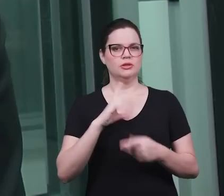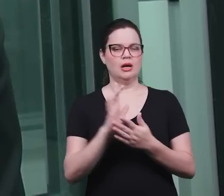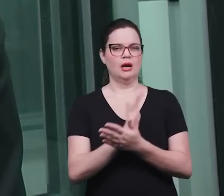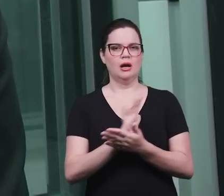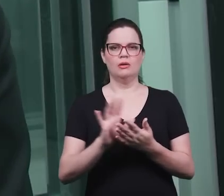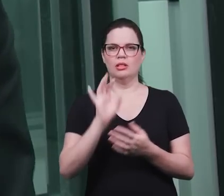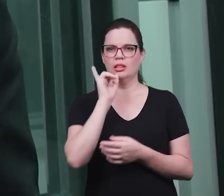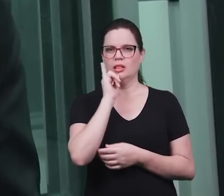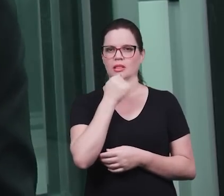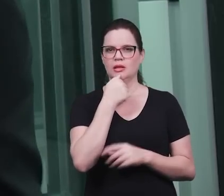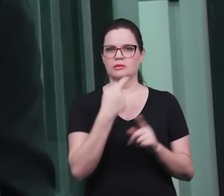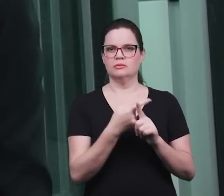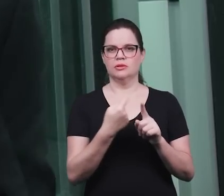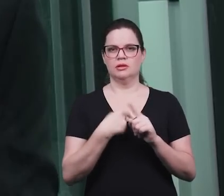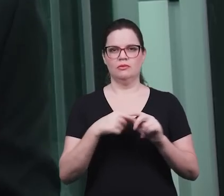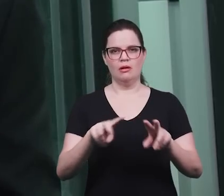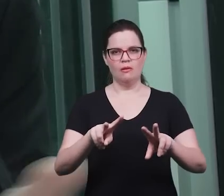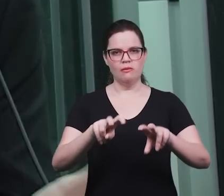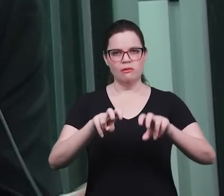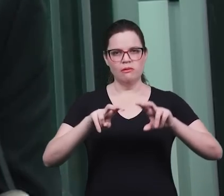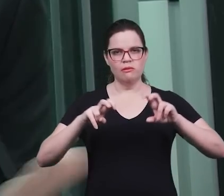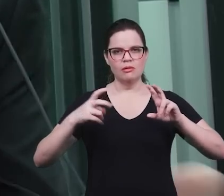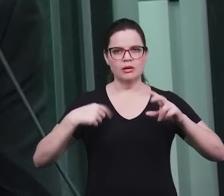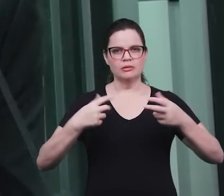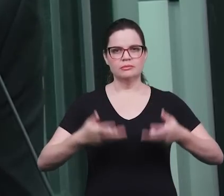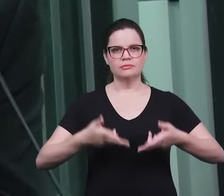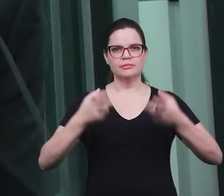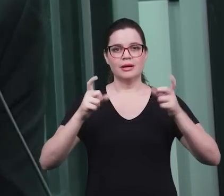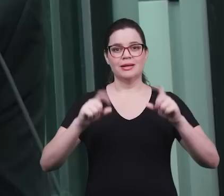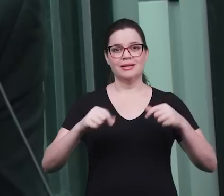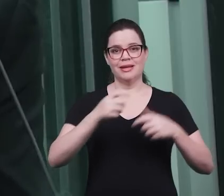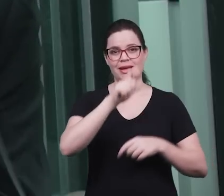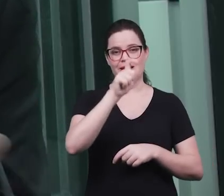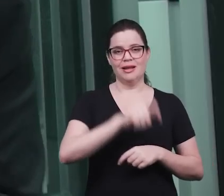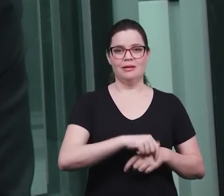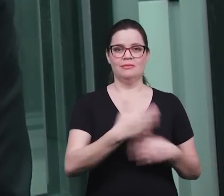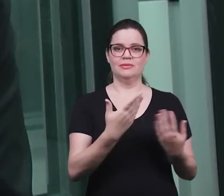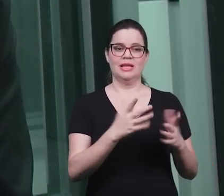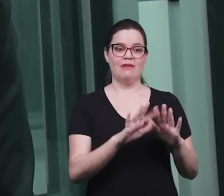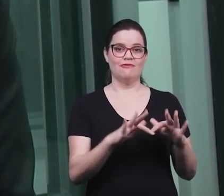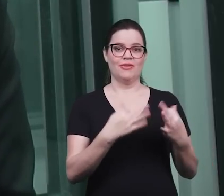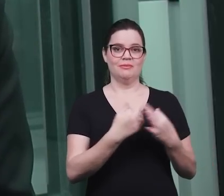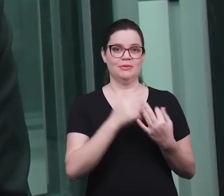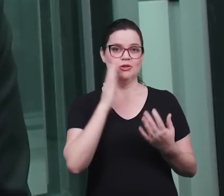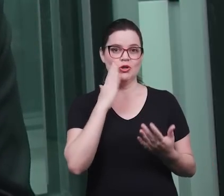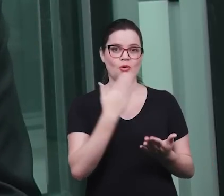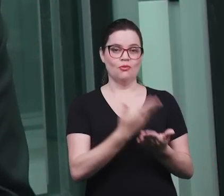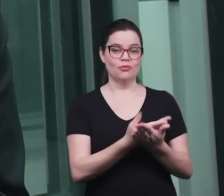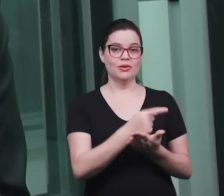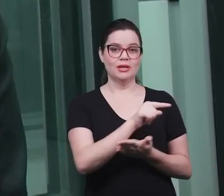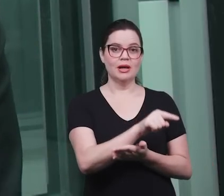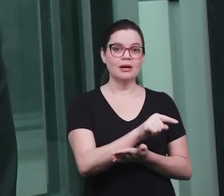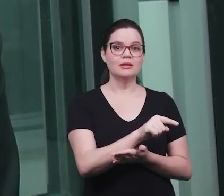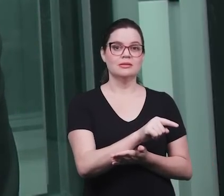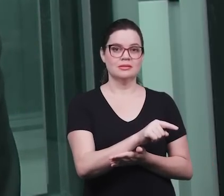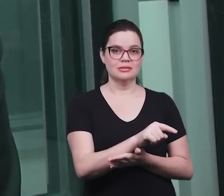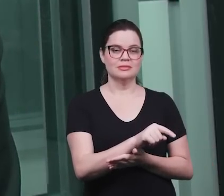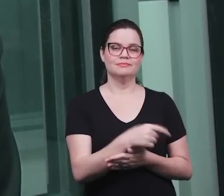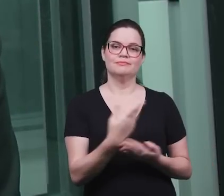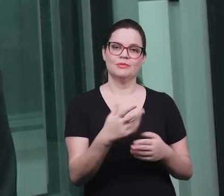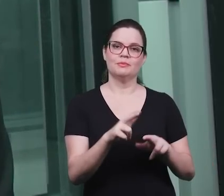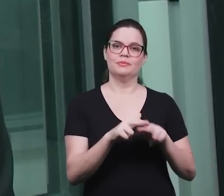que, ao investigar detidamente, se identificava que era uma pessoa de confiança. Por isso, a necessidade de ter bastante cuidado